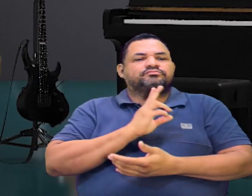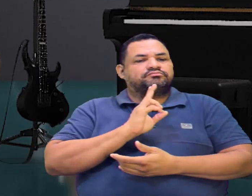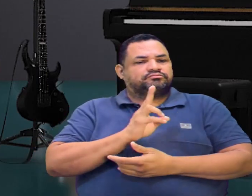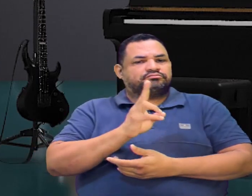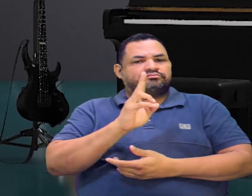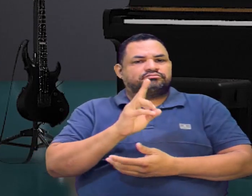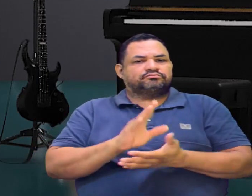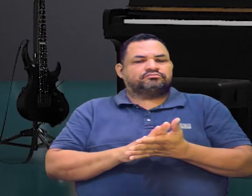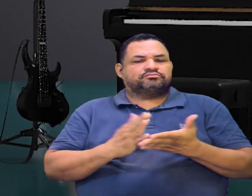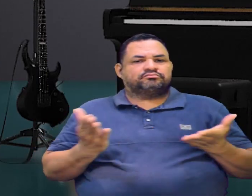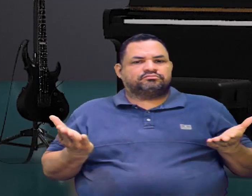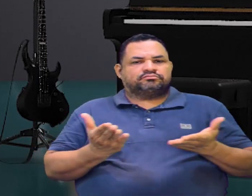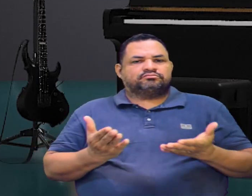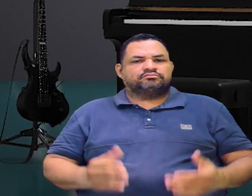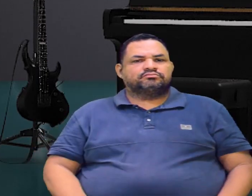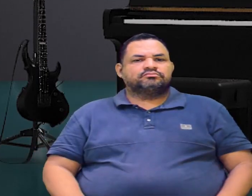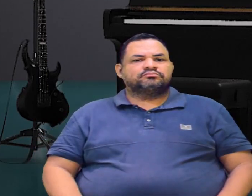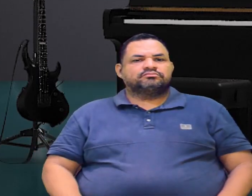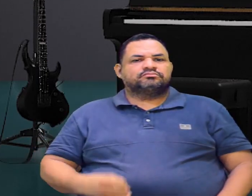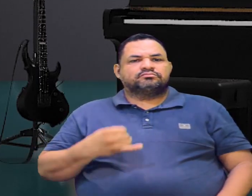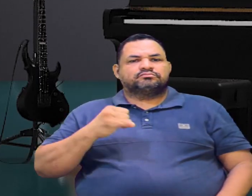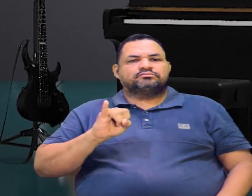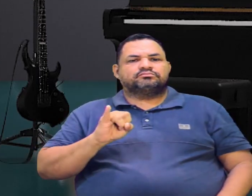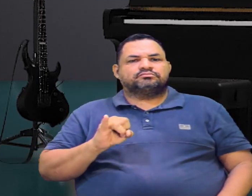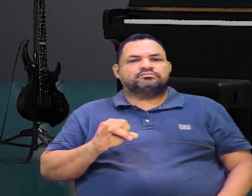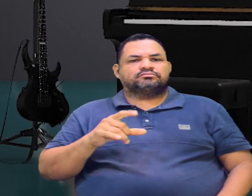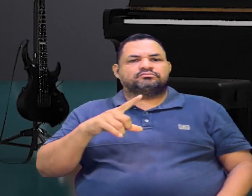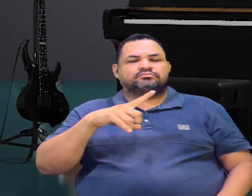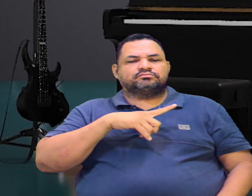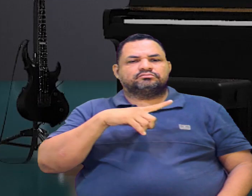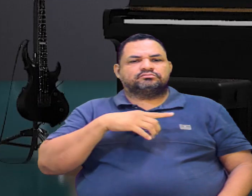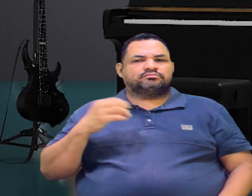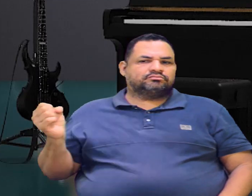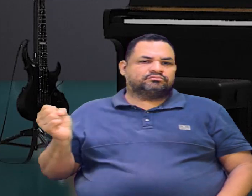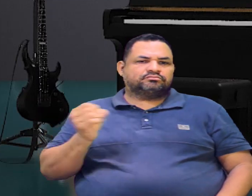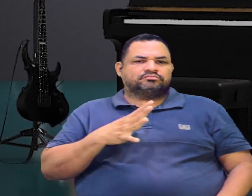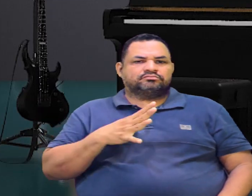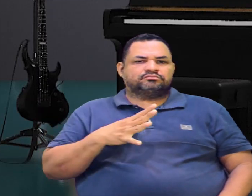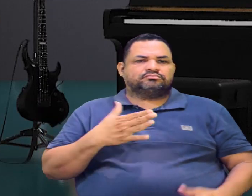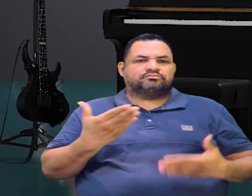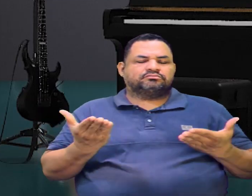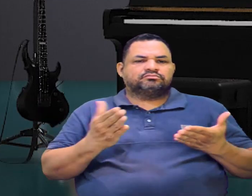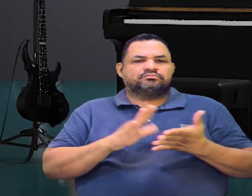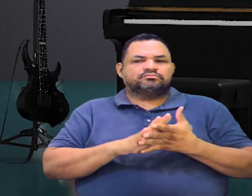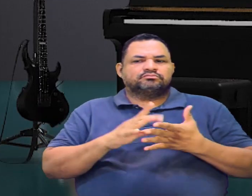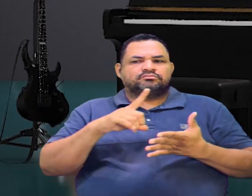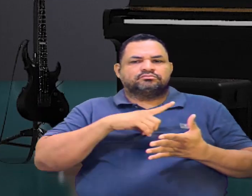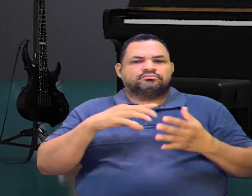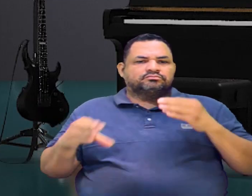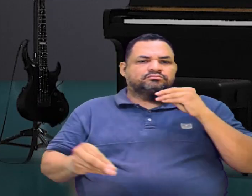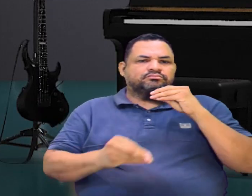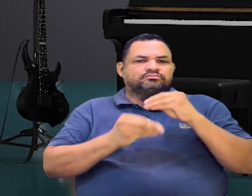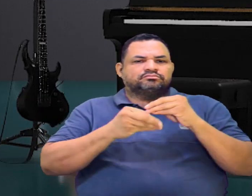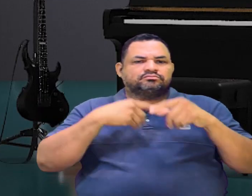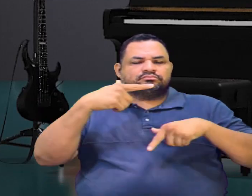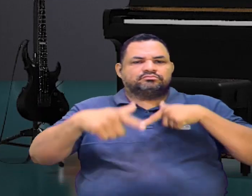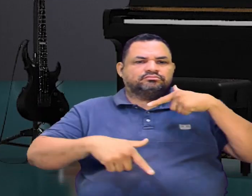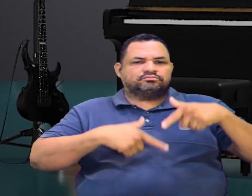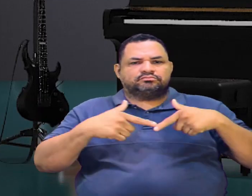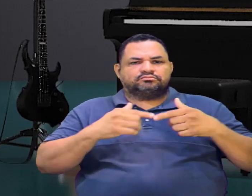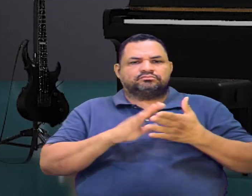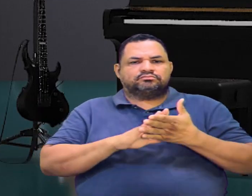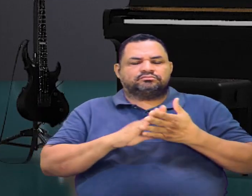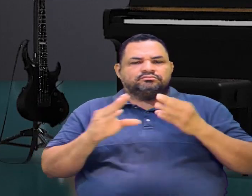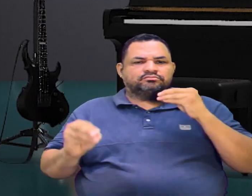tempo. E é isso, né? Se tem uma nova forma, se dá para você agregar ao seu trabalho, então